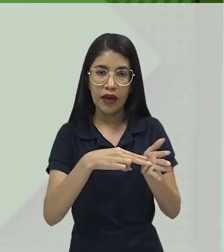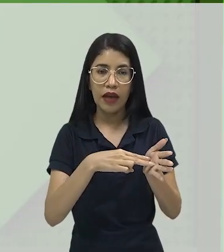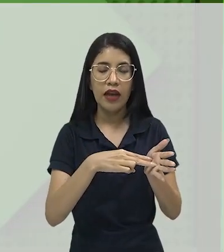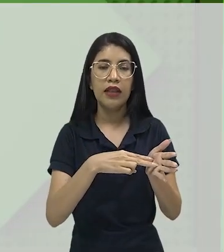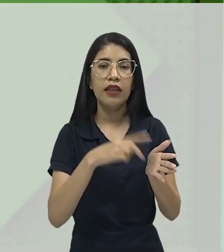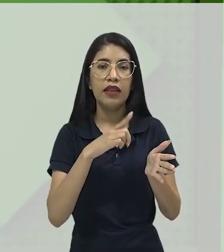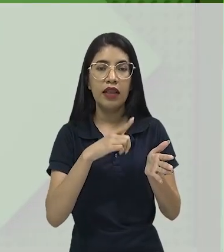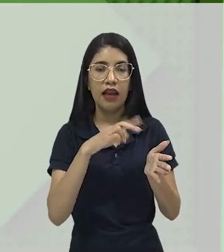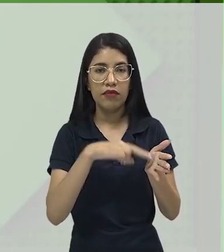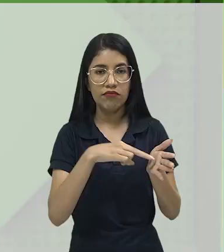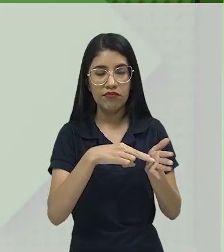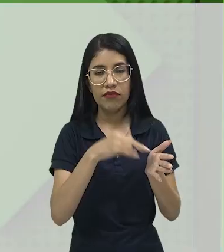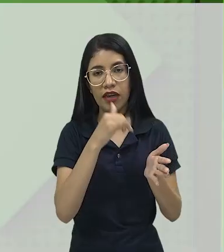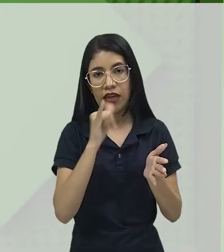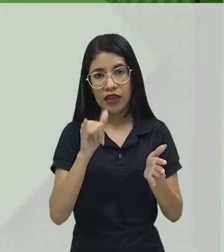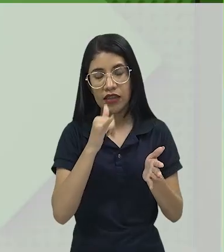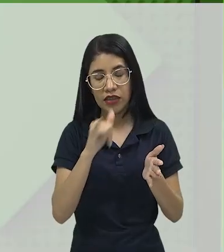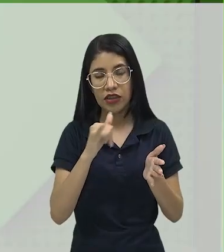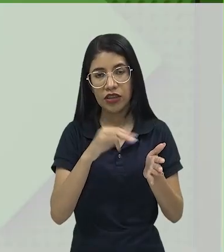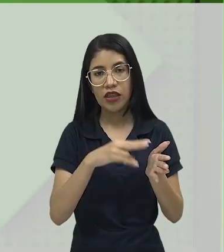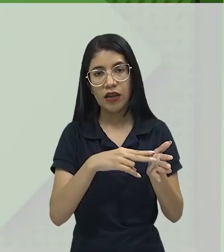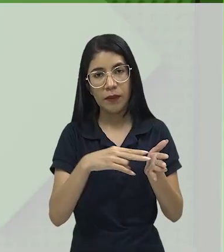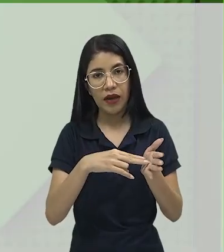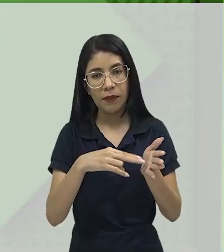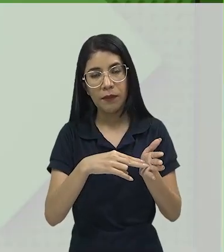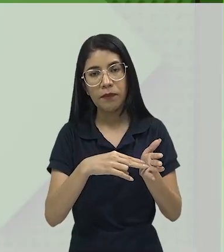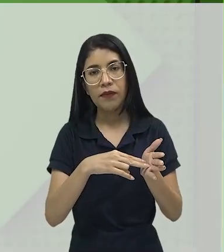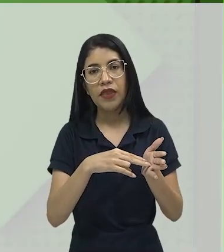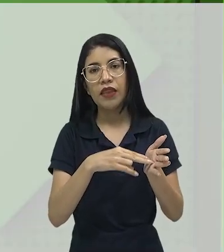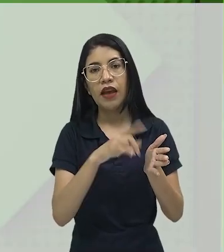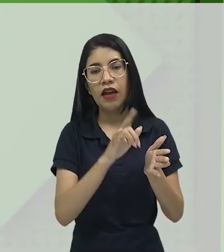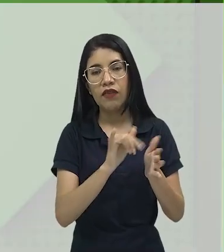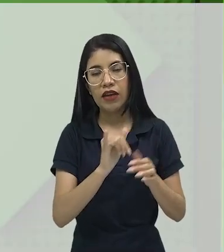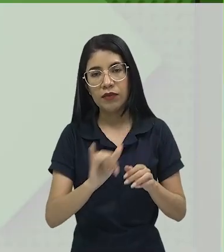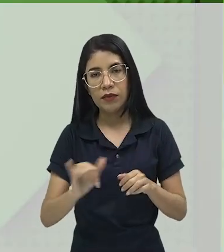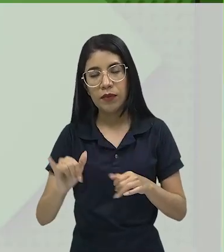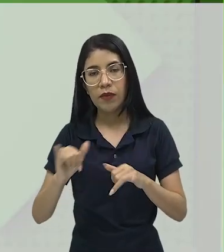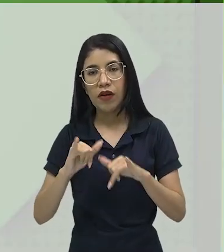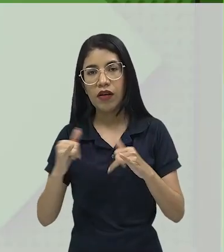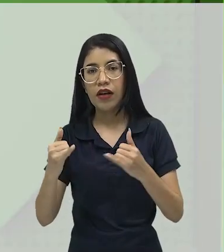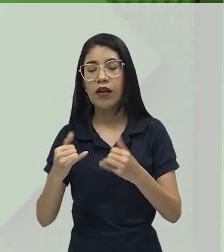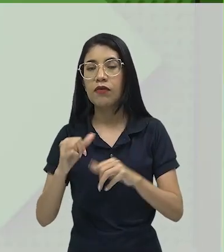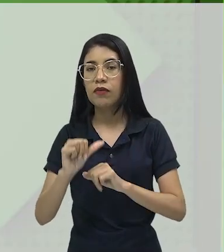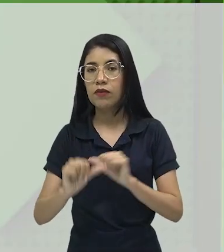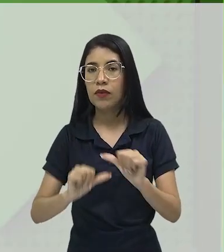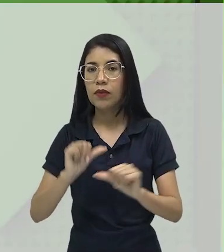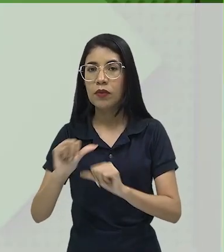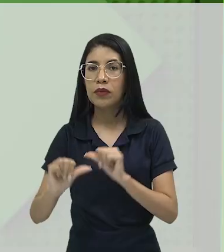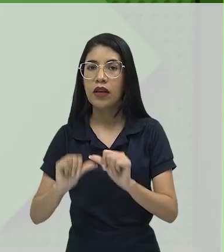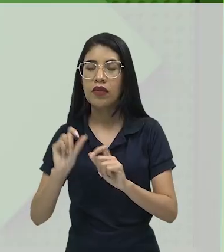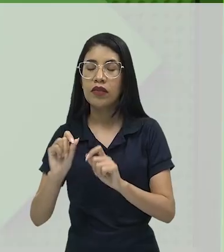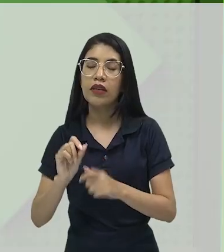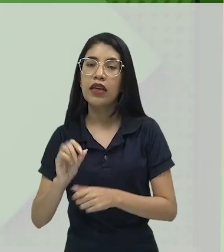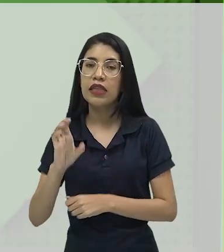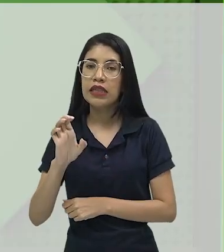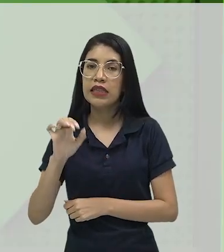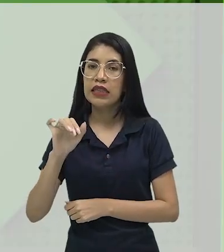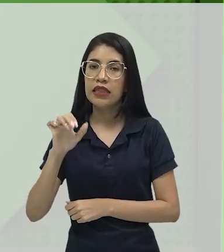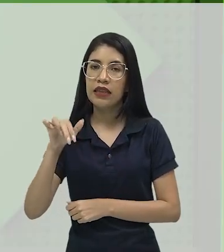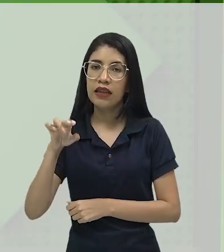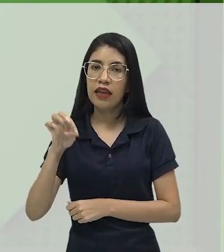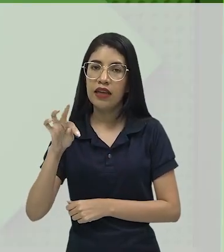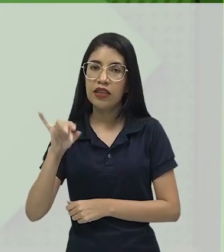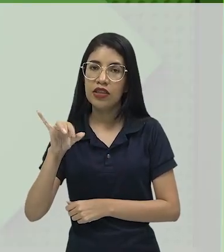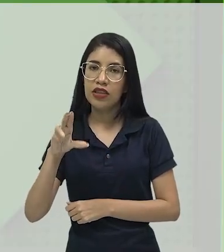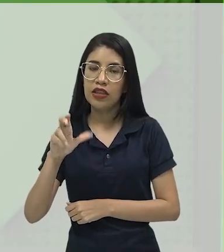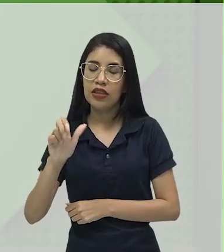essa eletricidade, essa energia elétrica que será transformada em cinética, porque vai